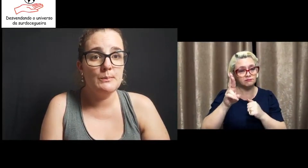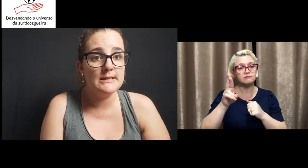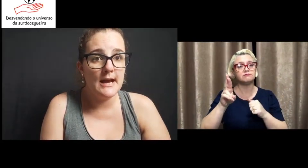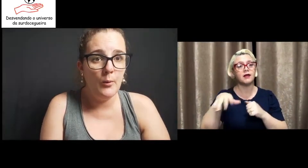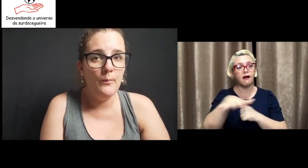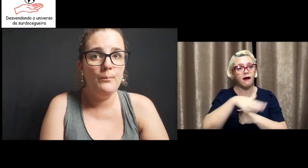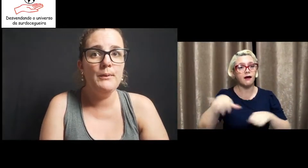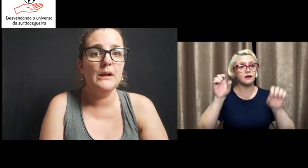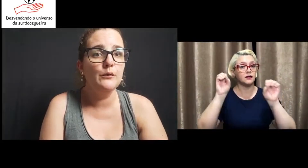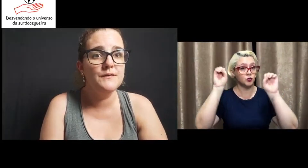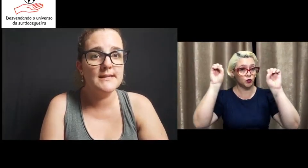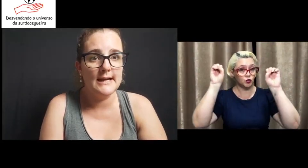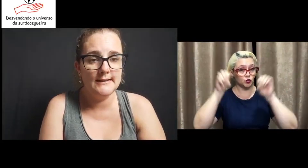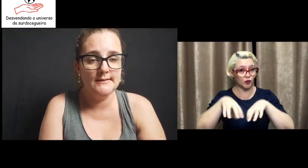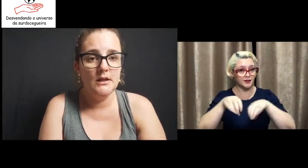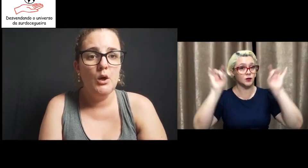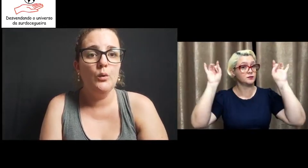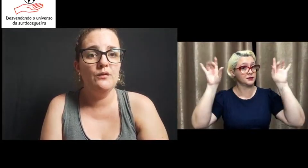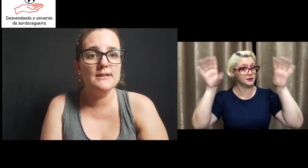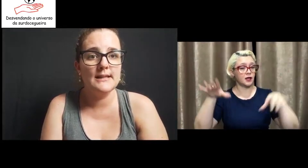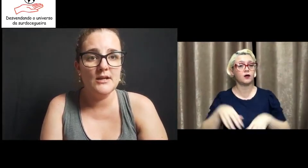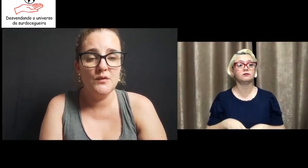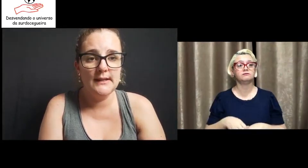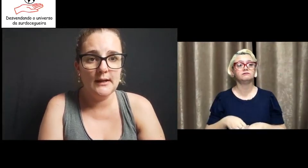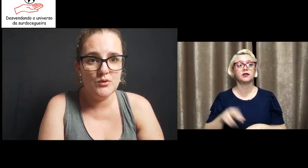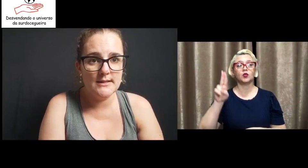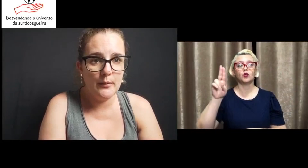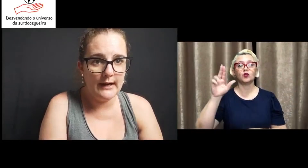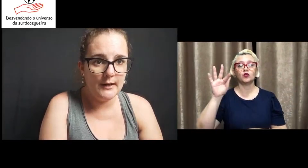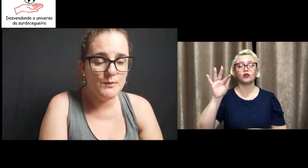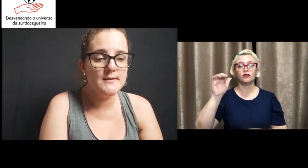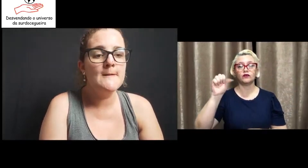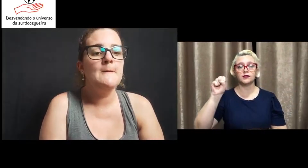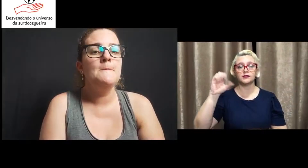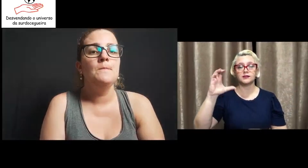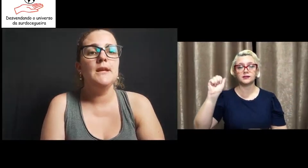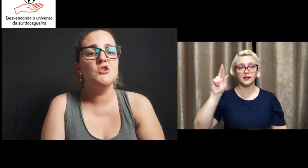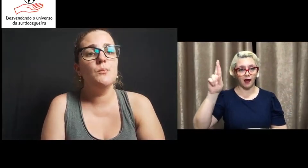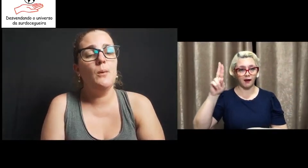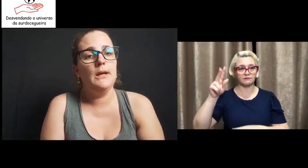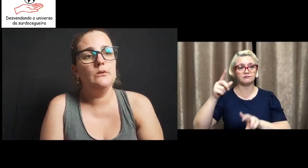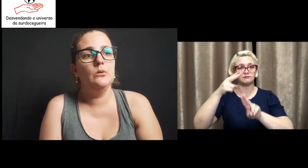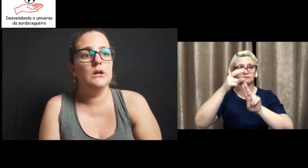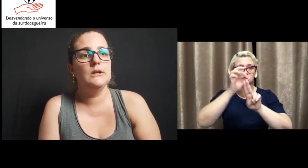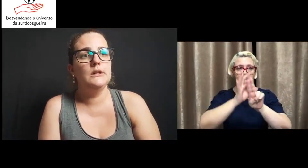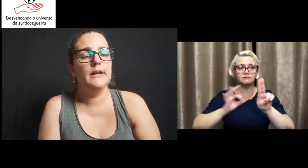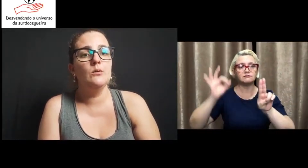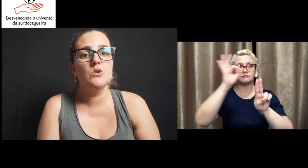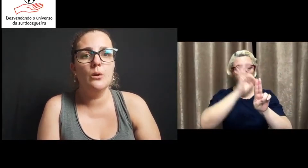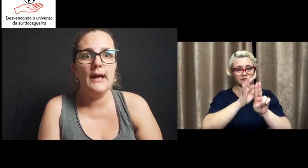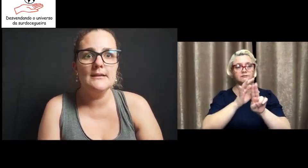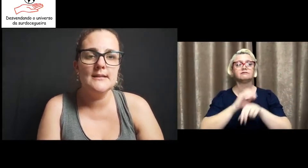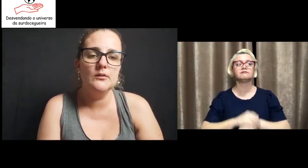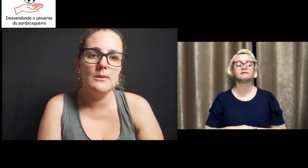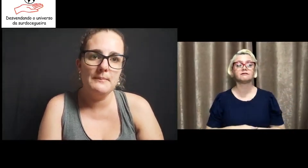Educação Especial pela UFSCar, Universidade Federal de São Carlos. Neste momento, eu